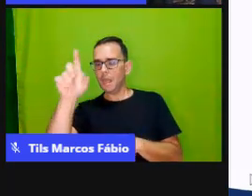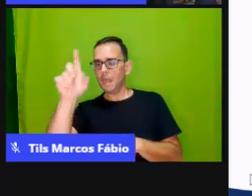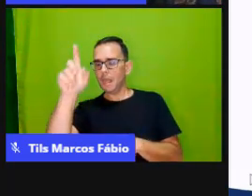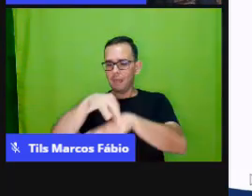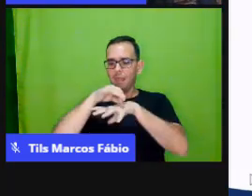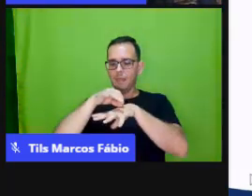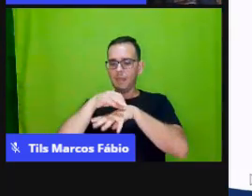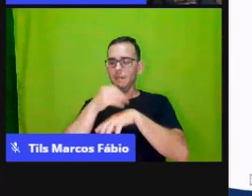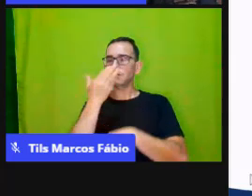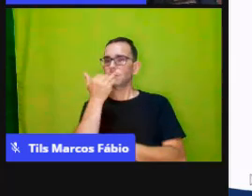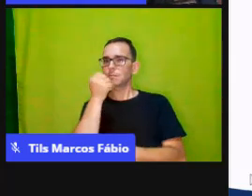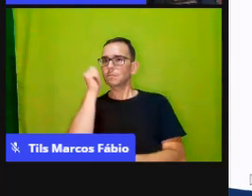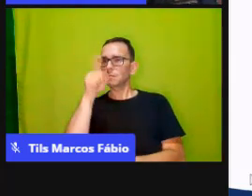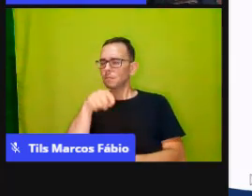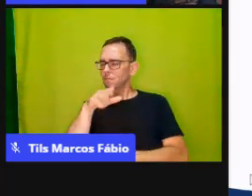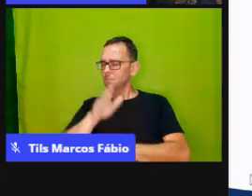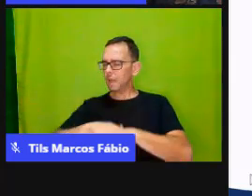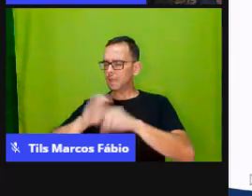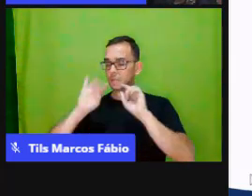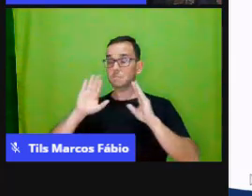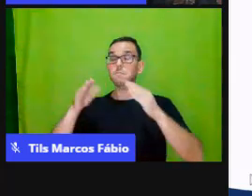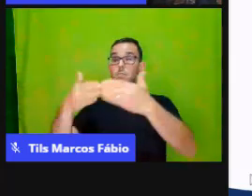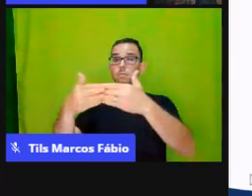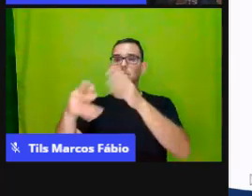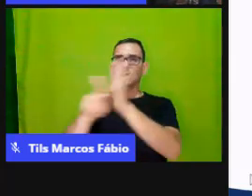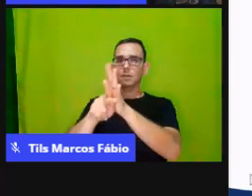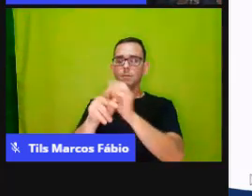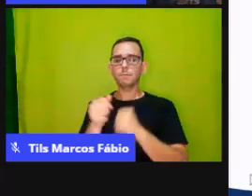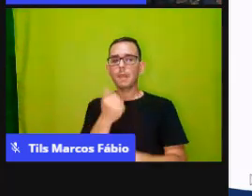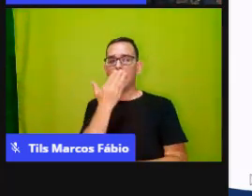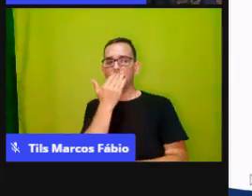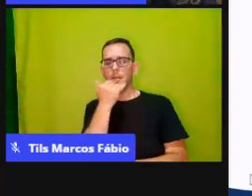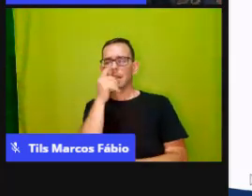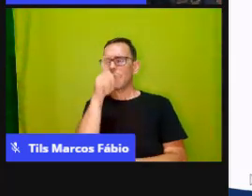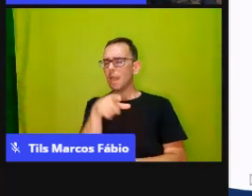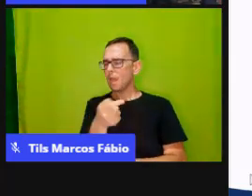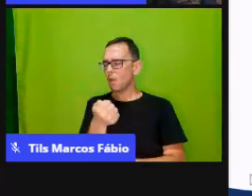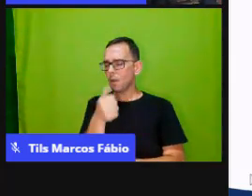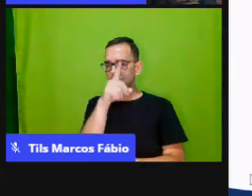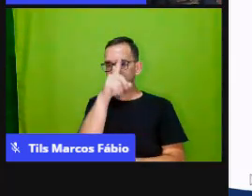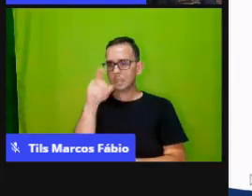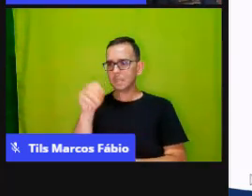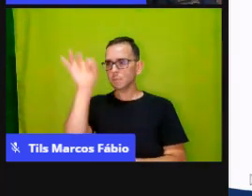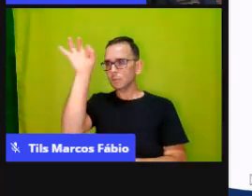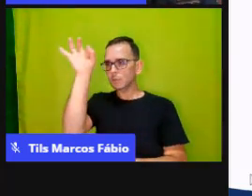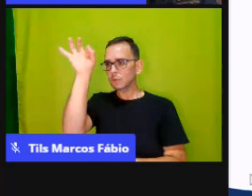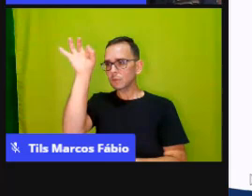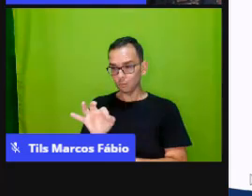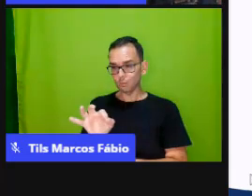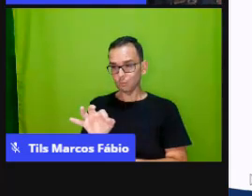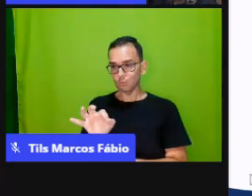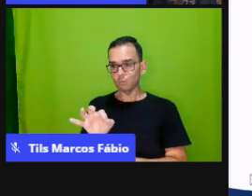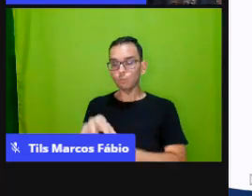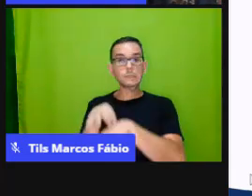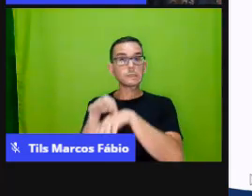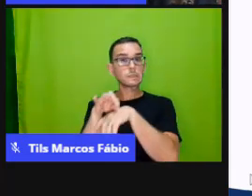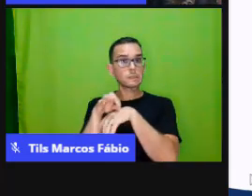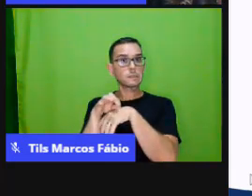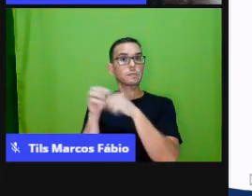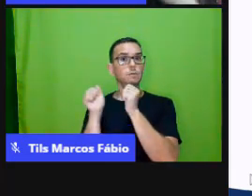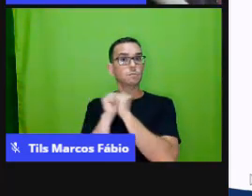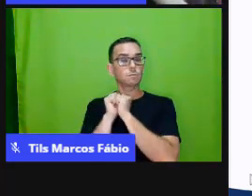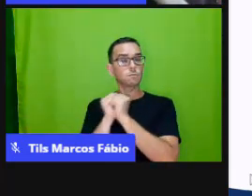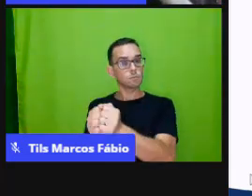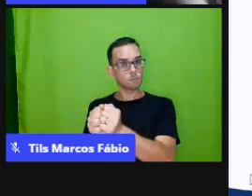ele é o carnívoro mais especializado. A alimentação dele é quase 100% de carne, né? De